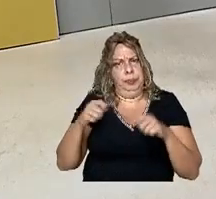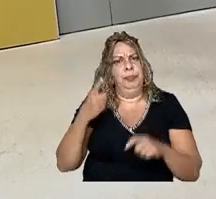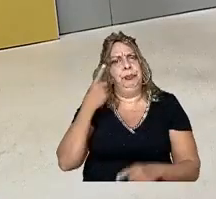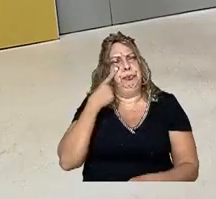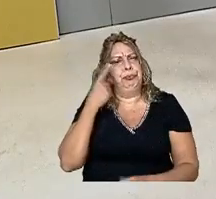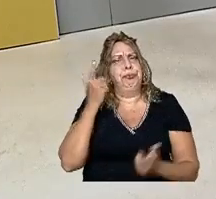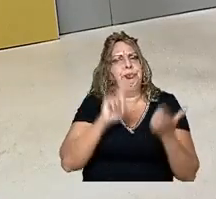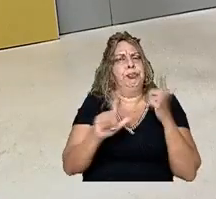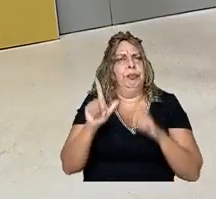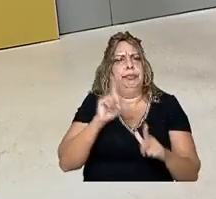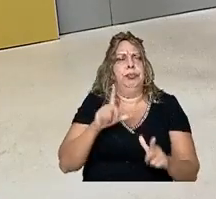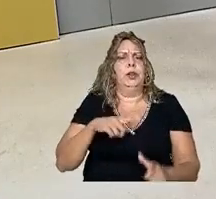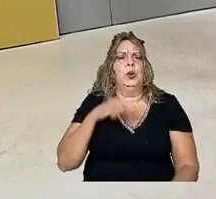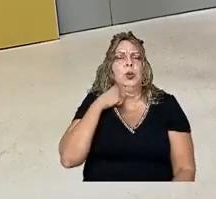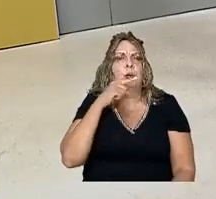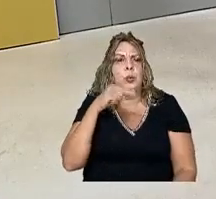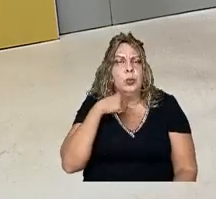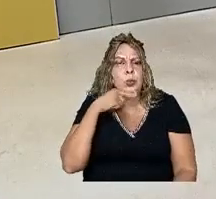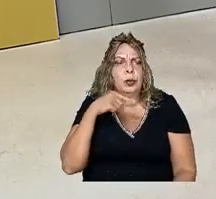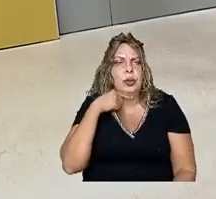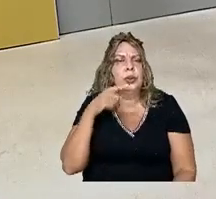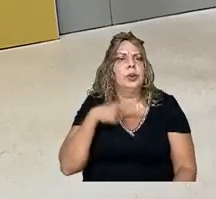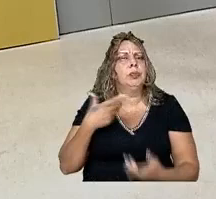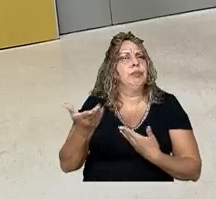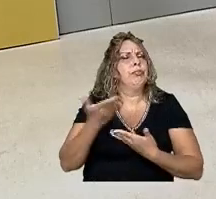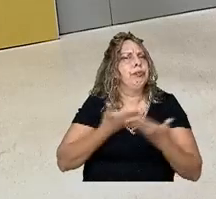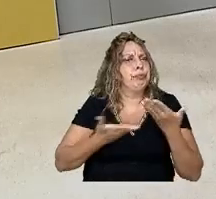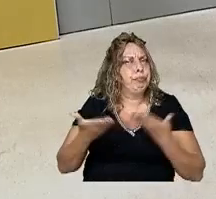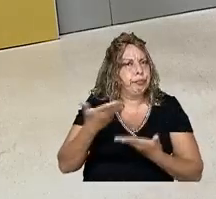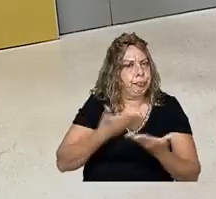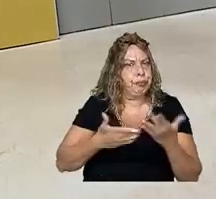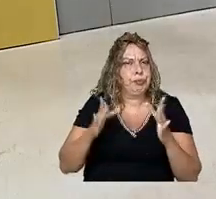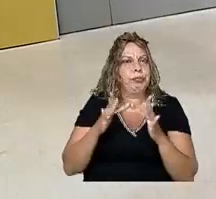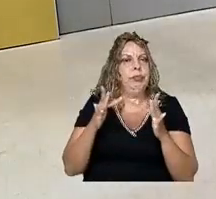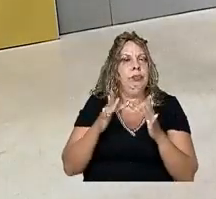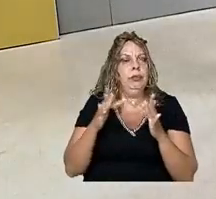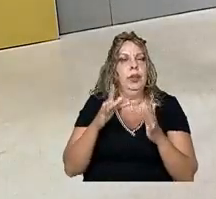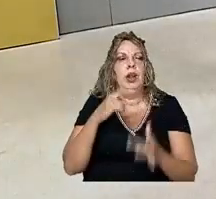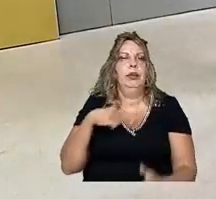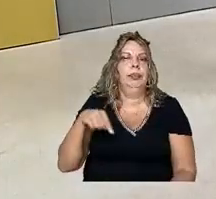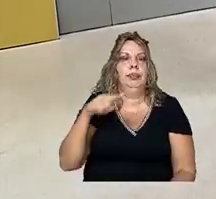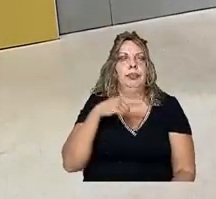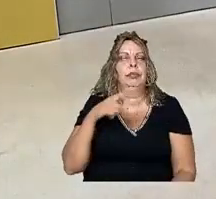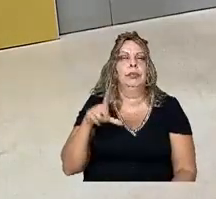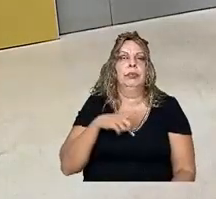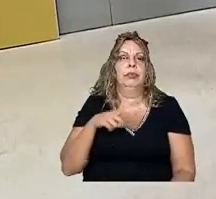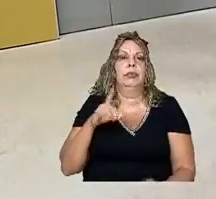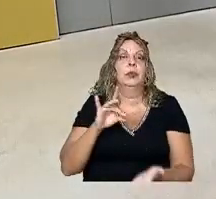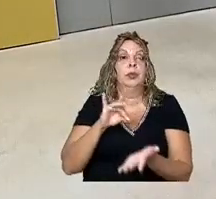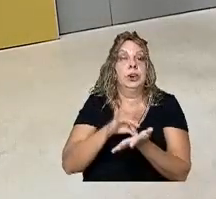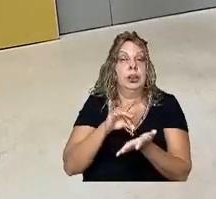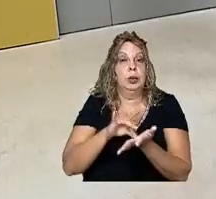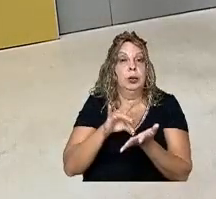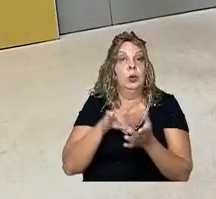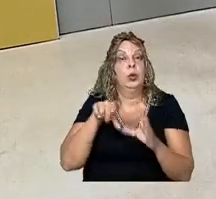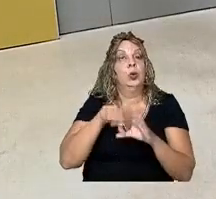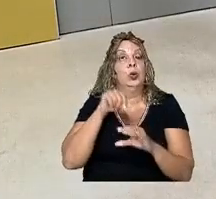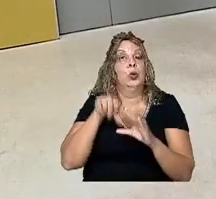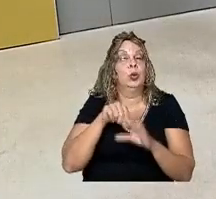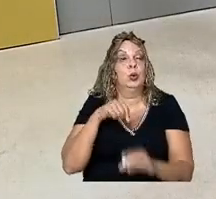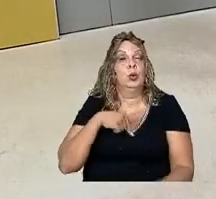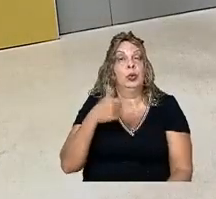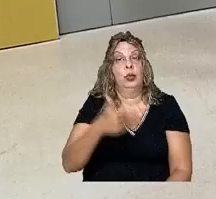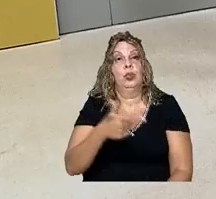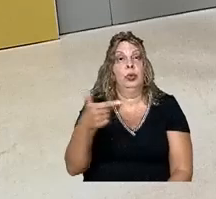os contemplados, tirar suas dúvidas e interagir com a gente, não é? Isso aí. E lá no perfil oficial tem até um sorteio que vai acontecer